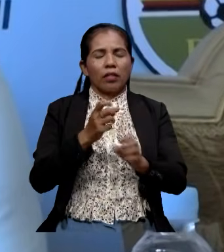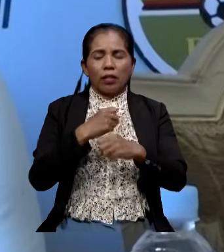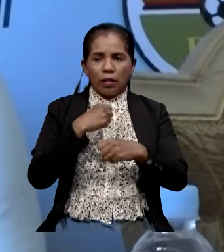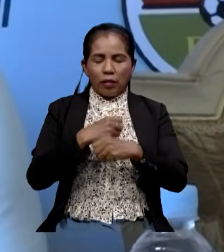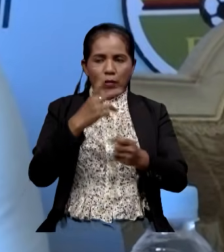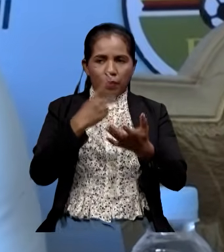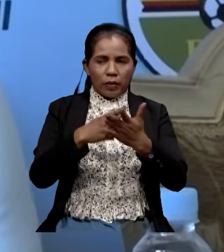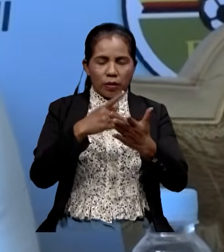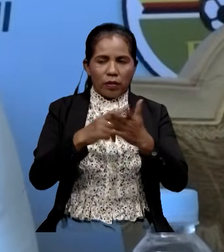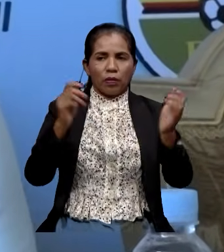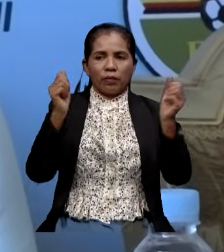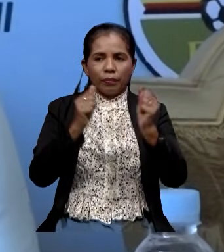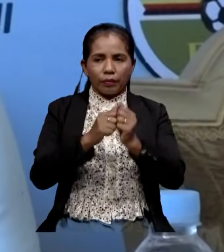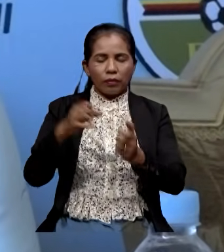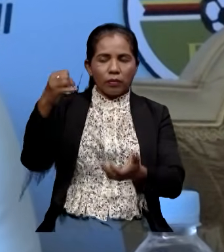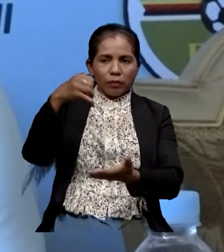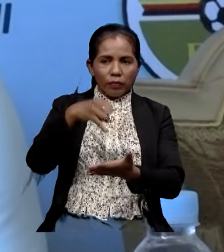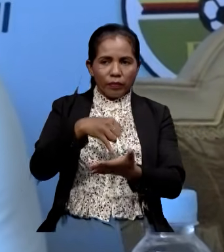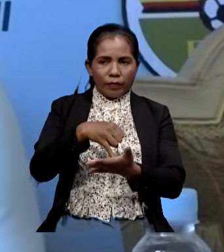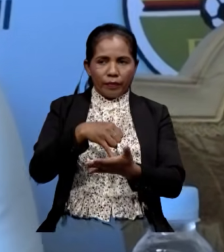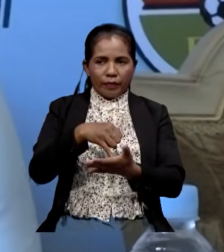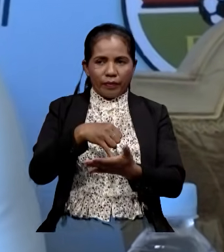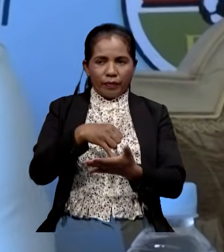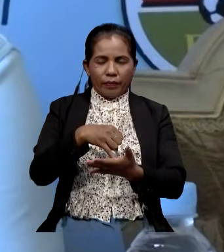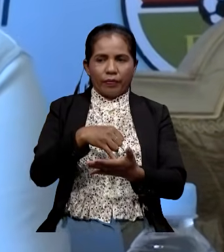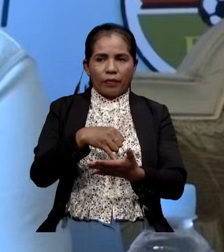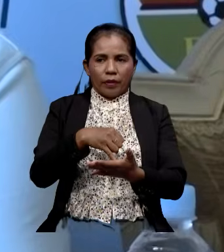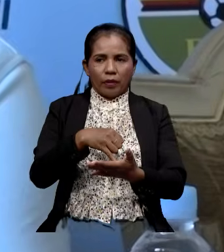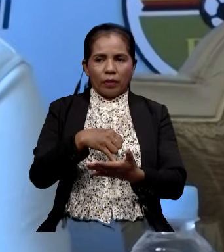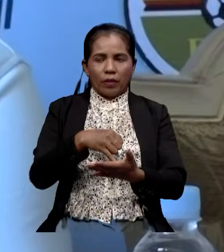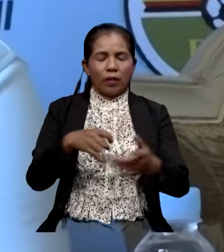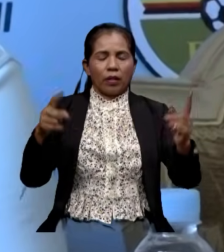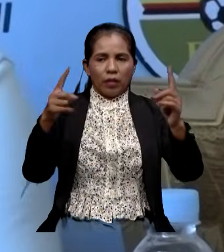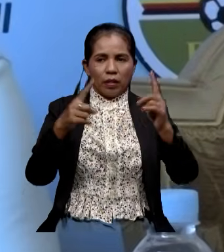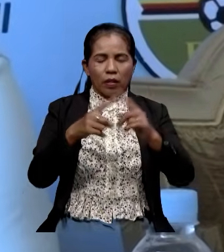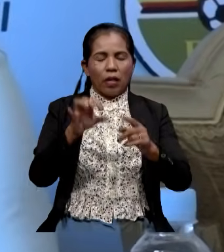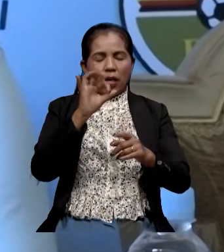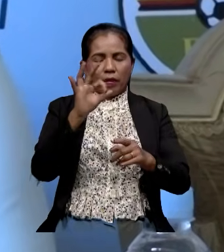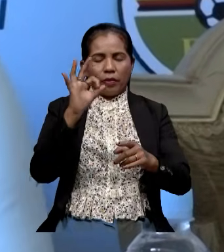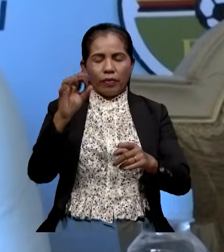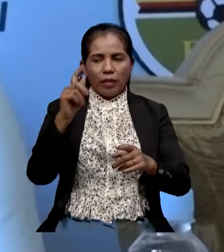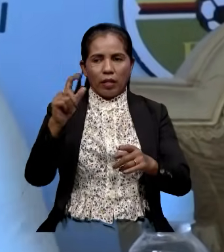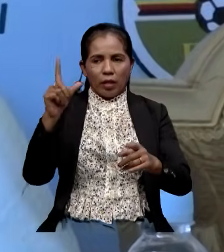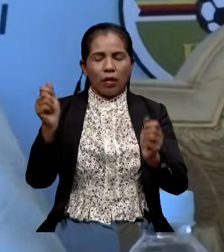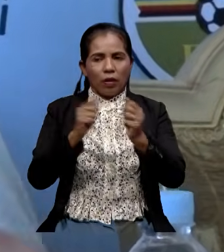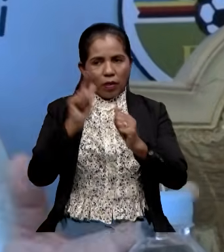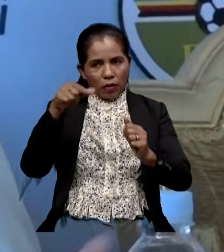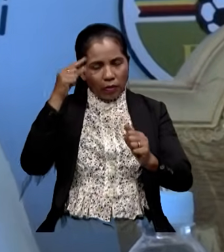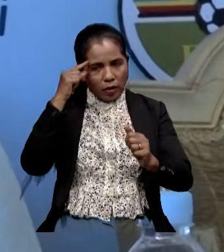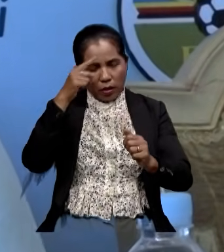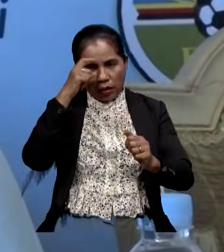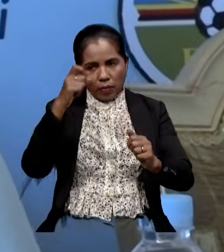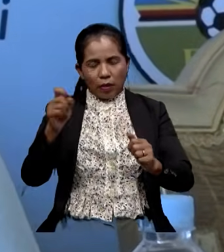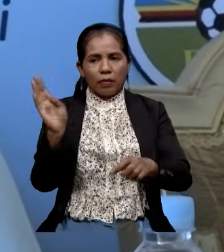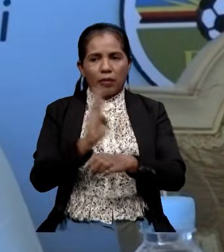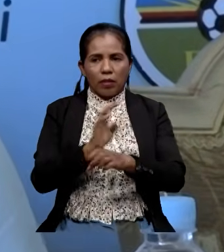projeto o investimento mista entre FFTL e o governo. Também a